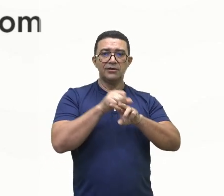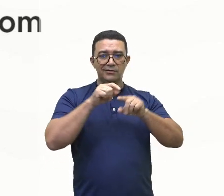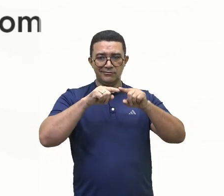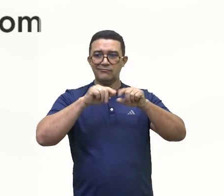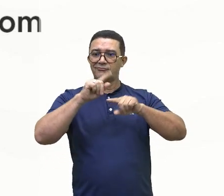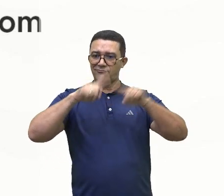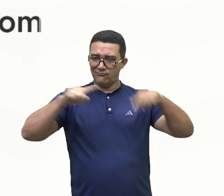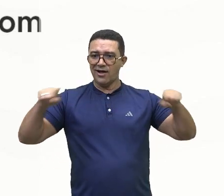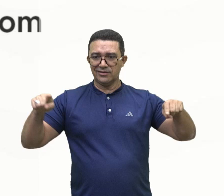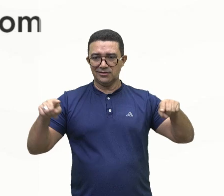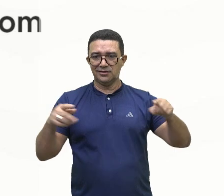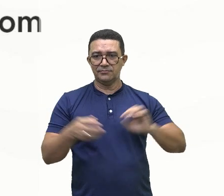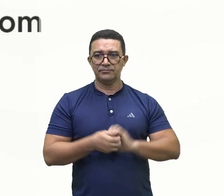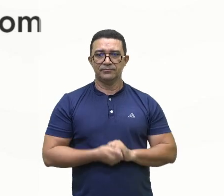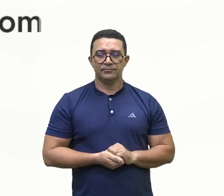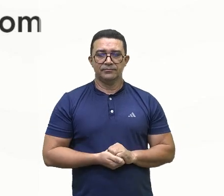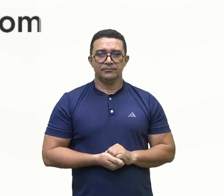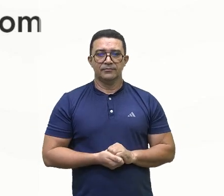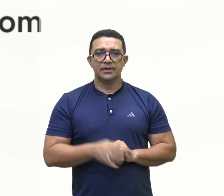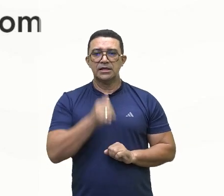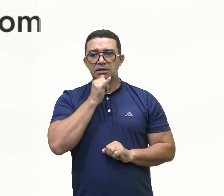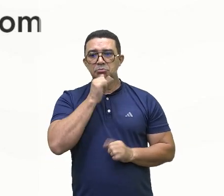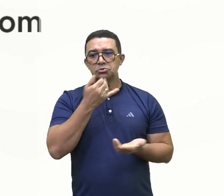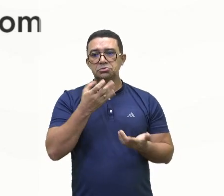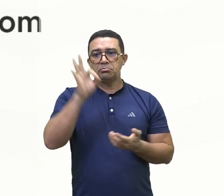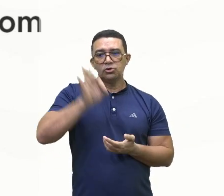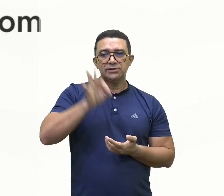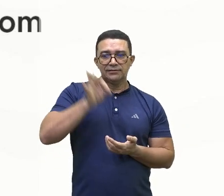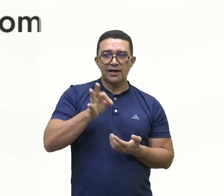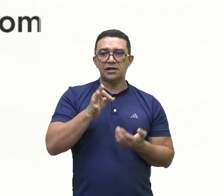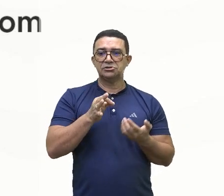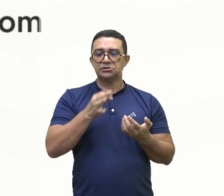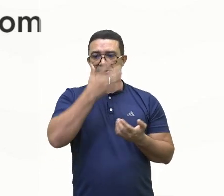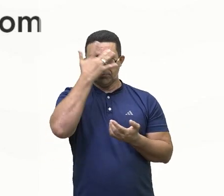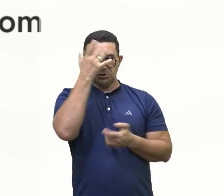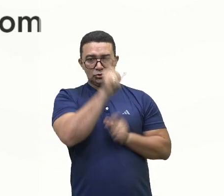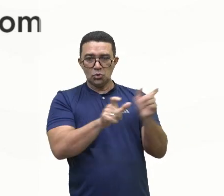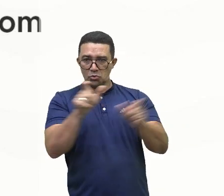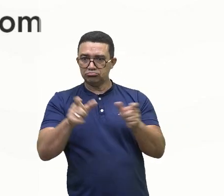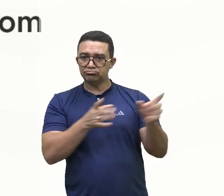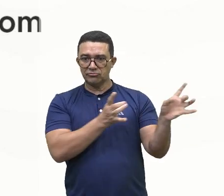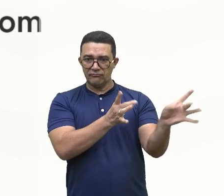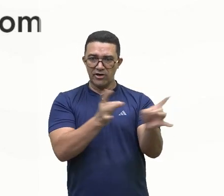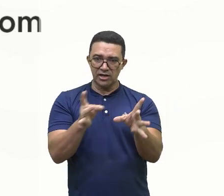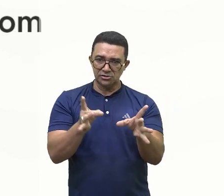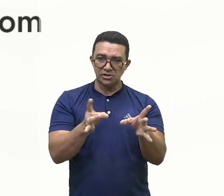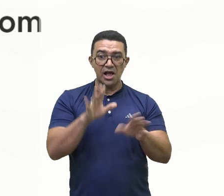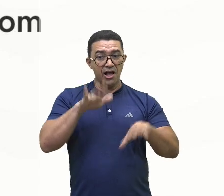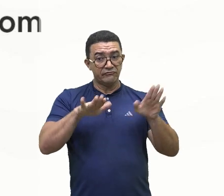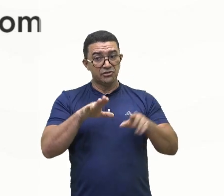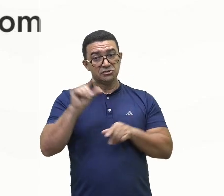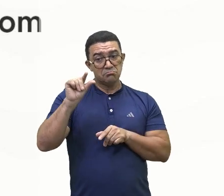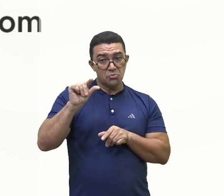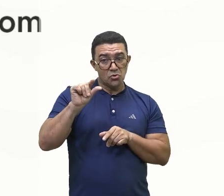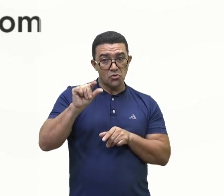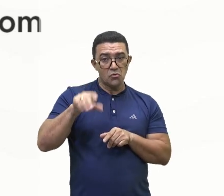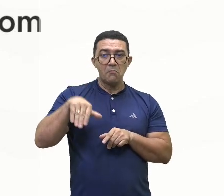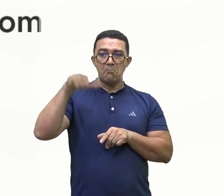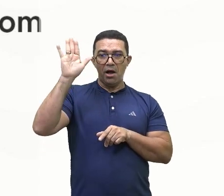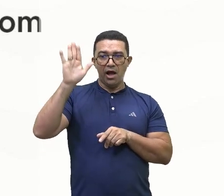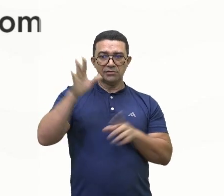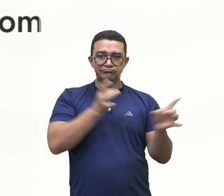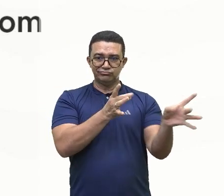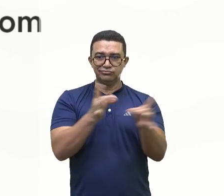ganho de comissões por venda, se você trabalha com isso. Às vezes você vende muito, às vezes você vende pouco, então não é uma